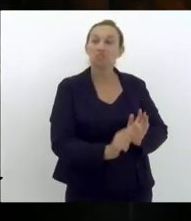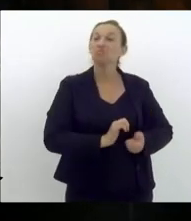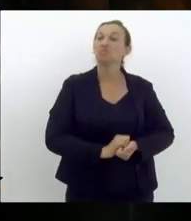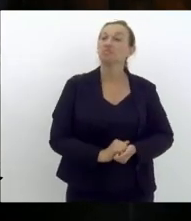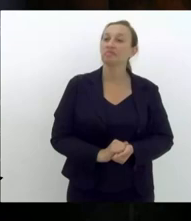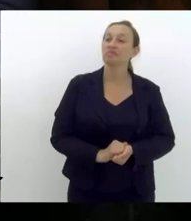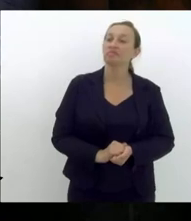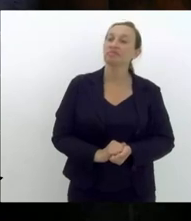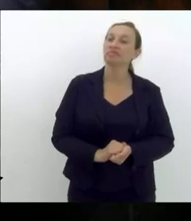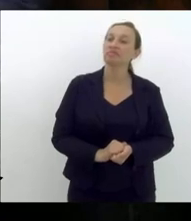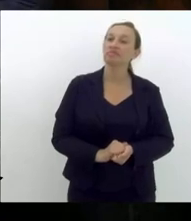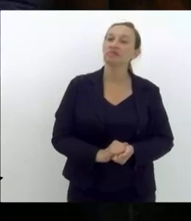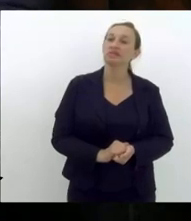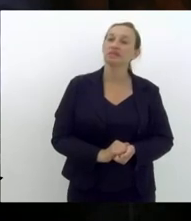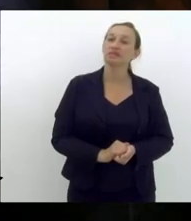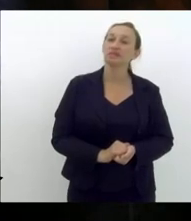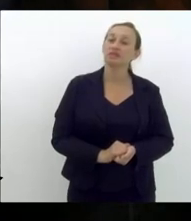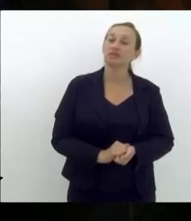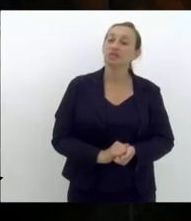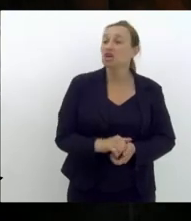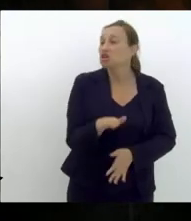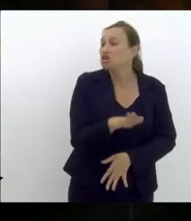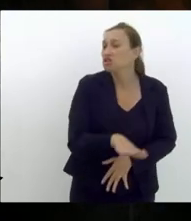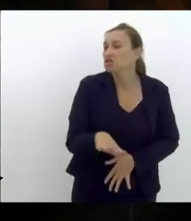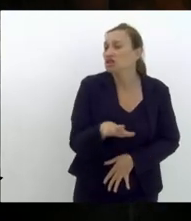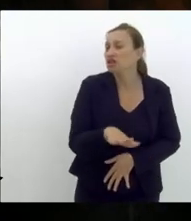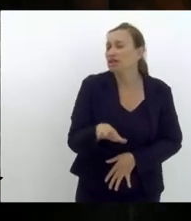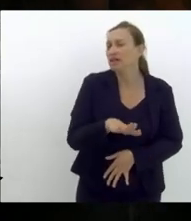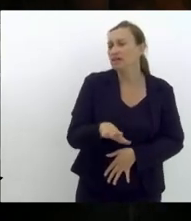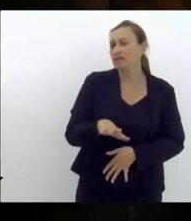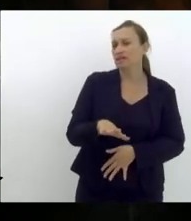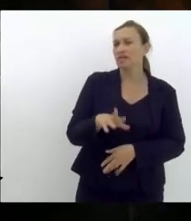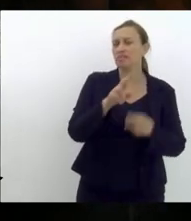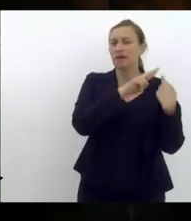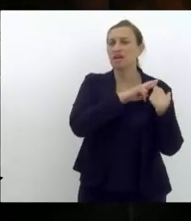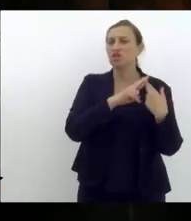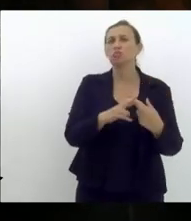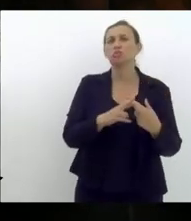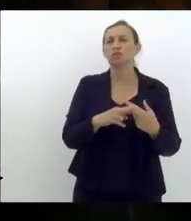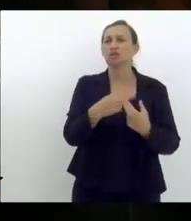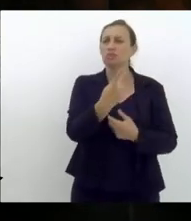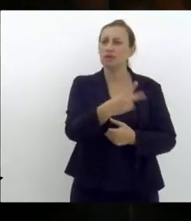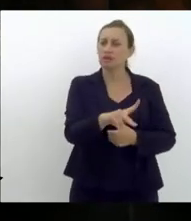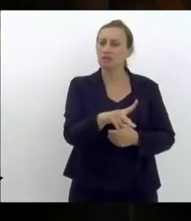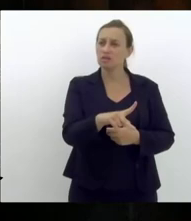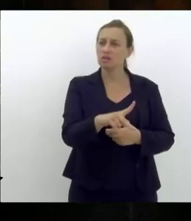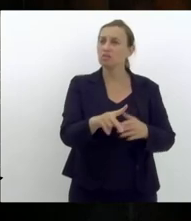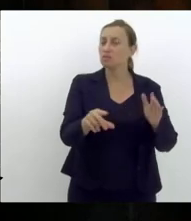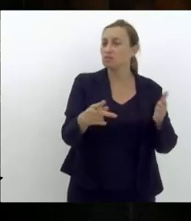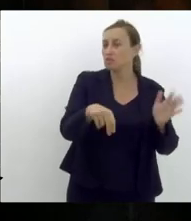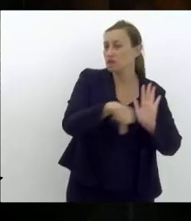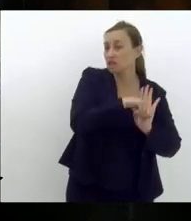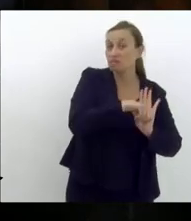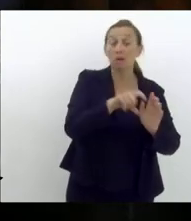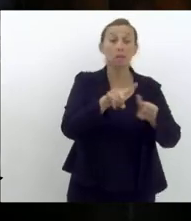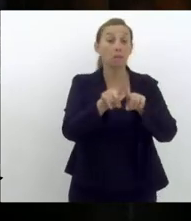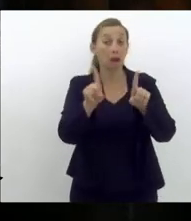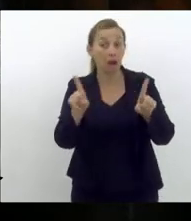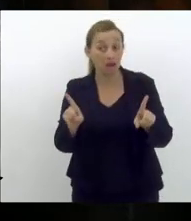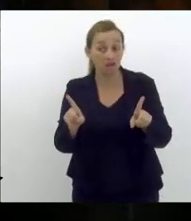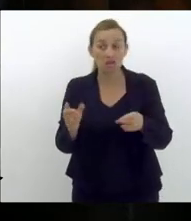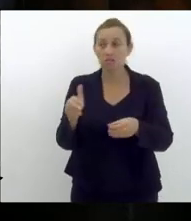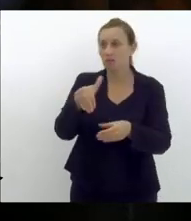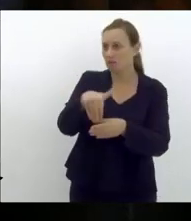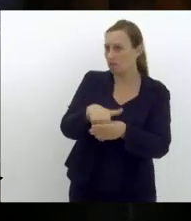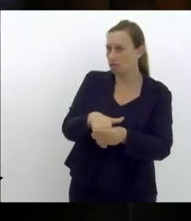que menor de idade para responder pelos crimes mas para